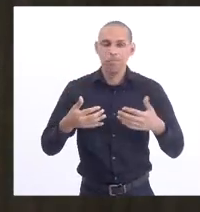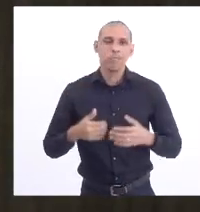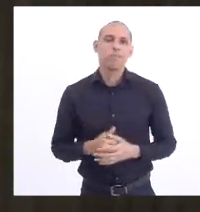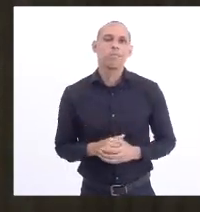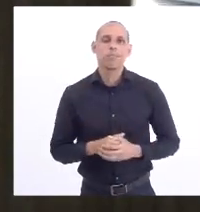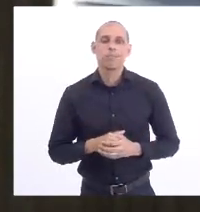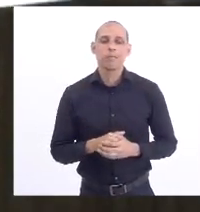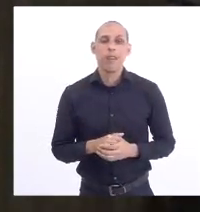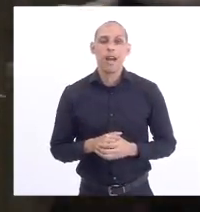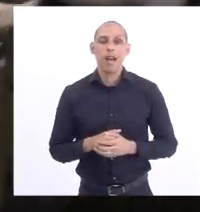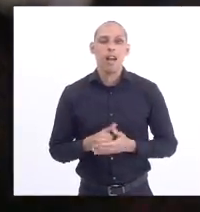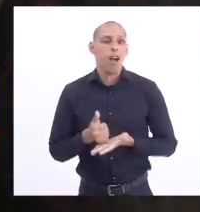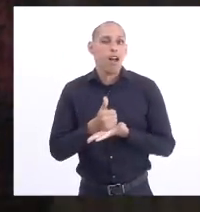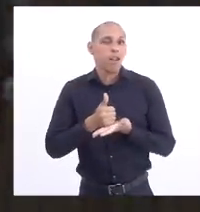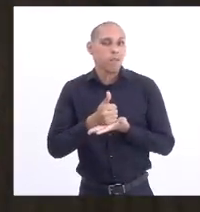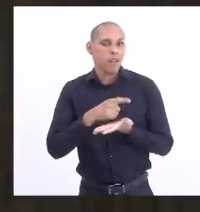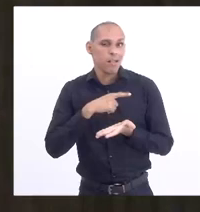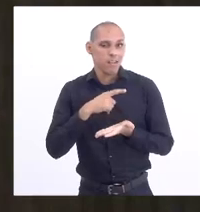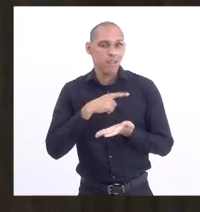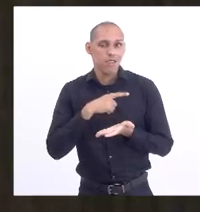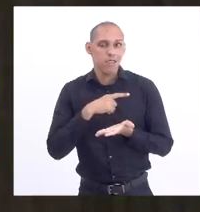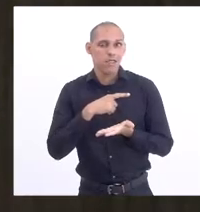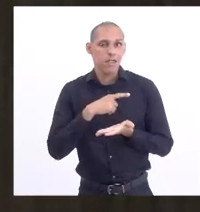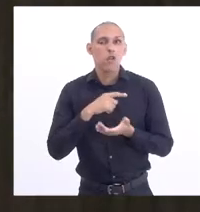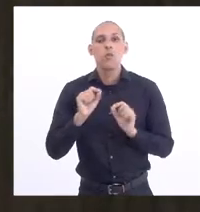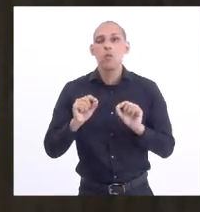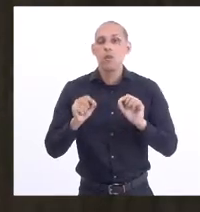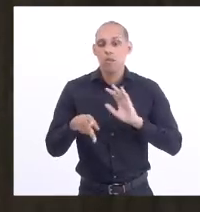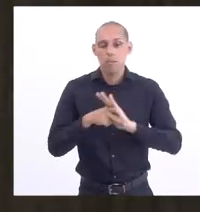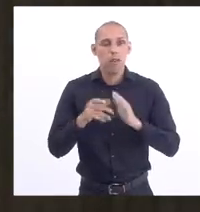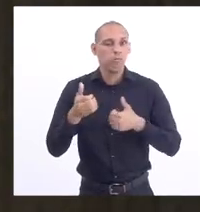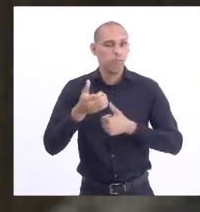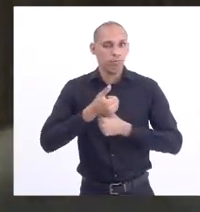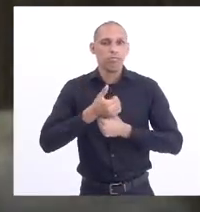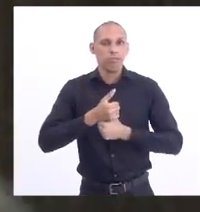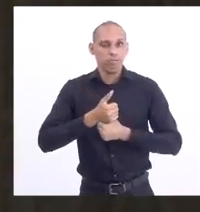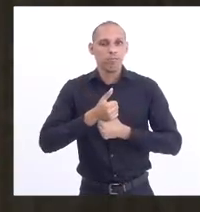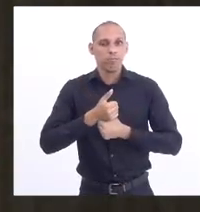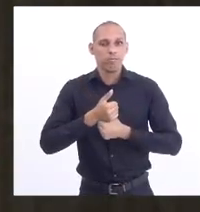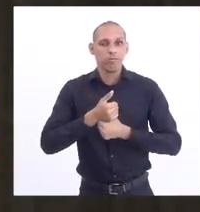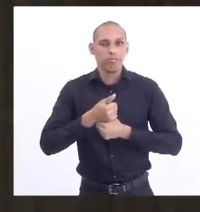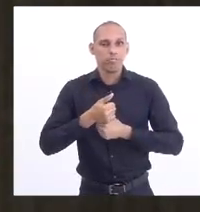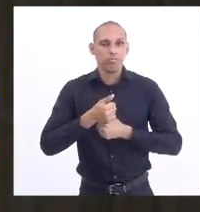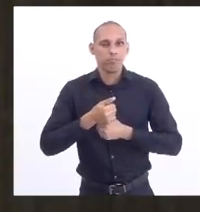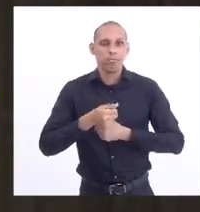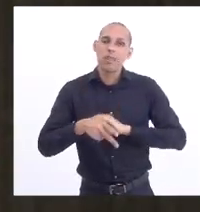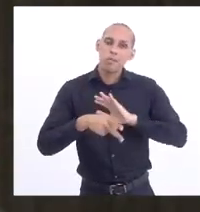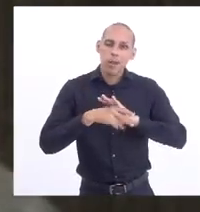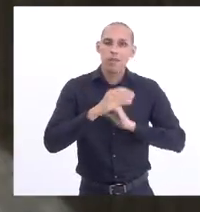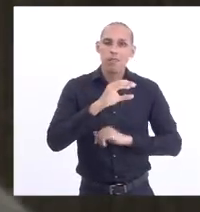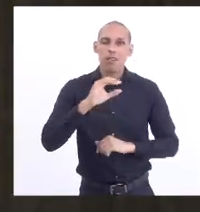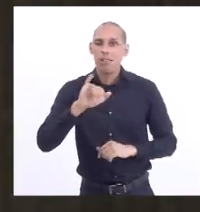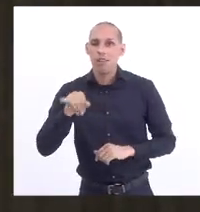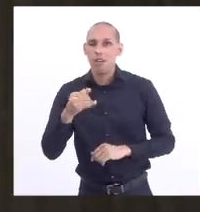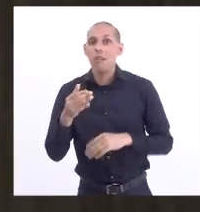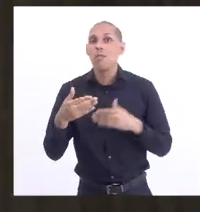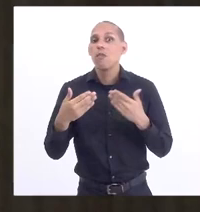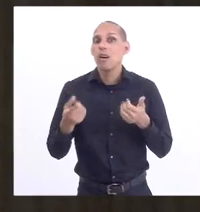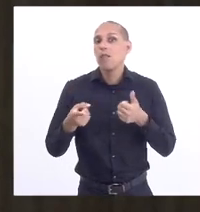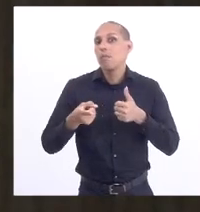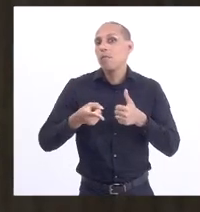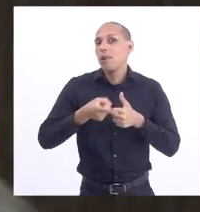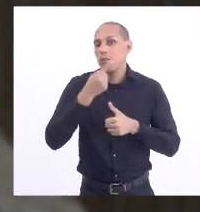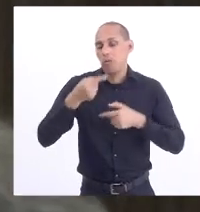está em cima já do substitutivo da CCJ quando tramitou em